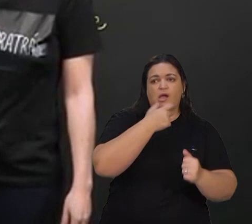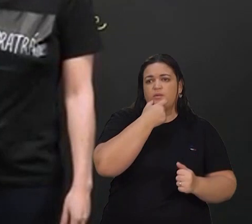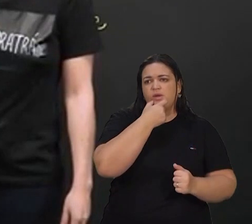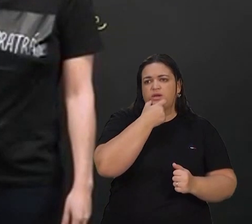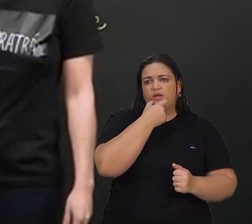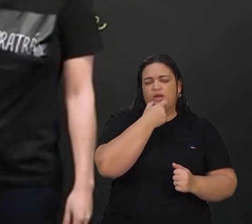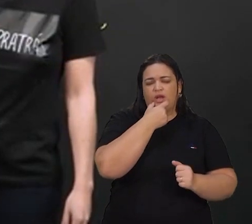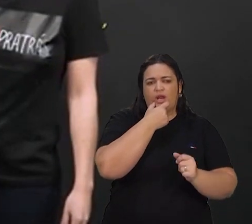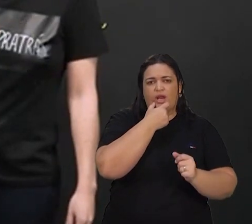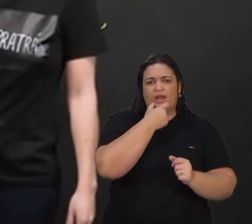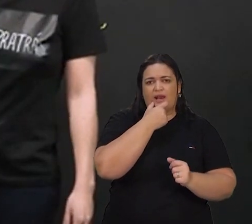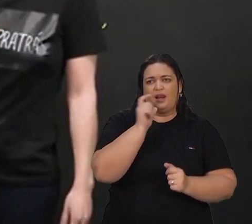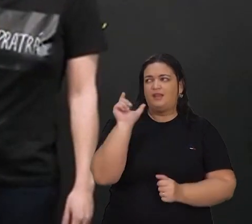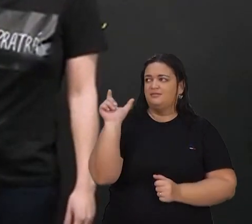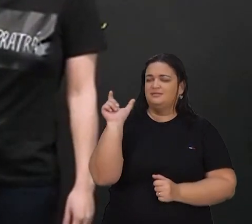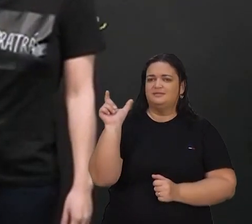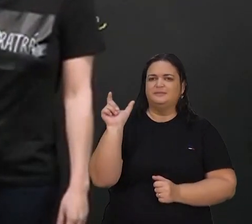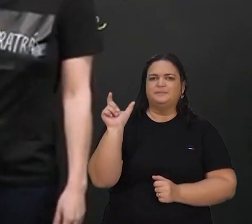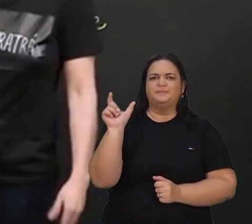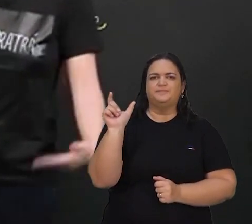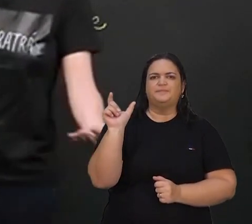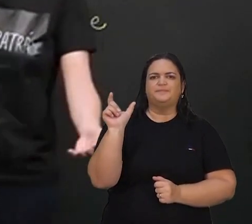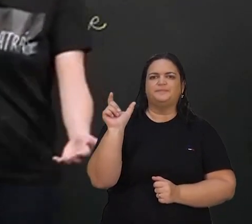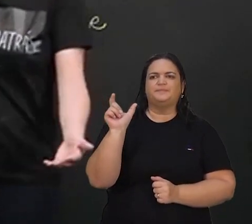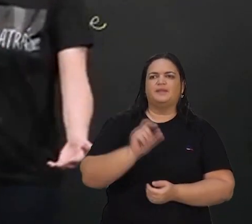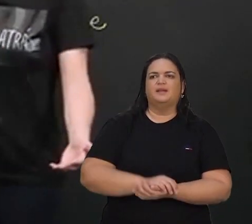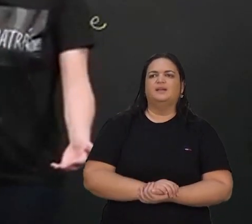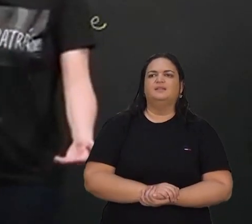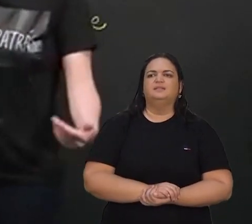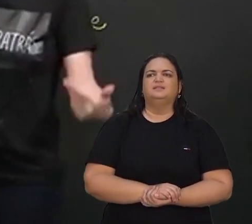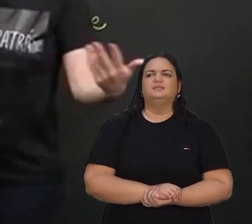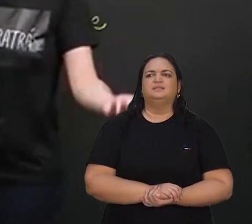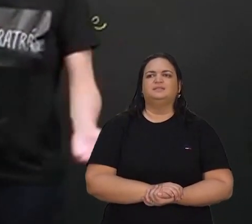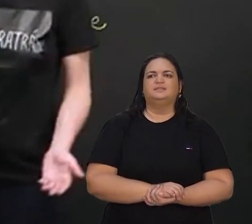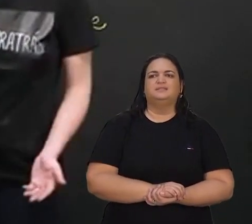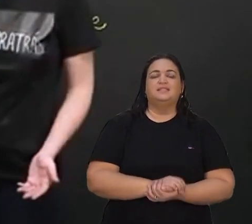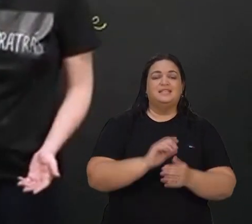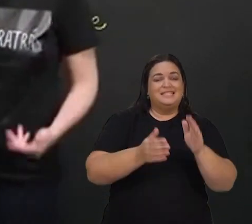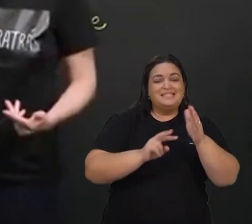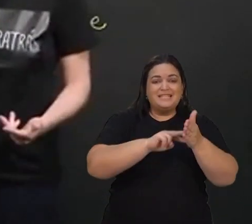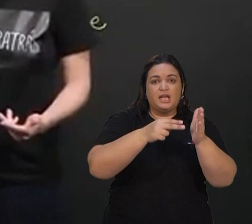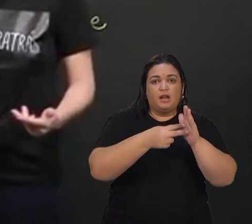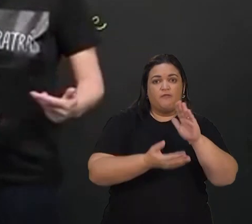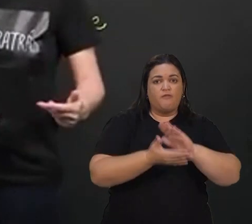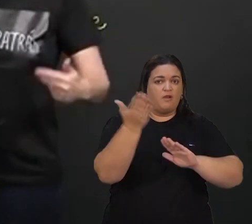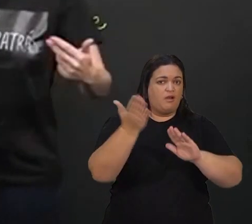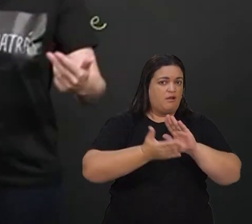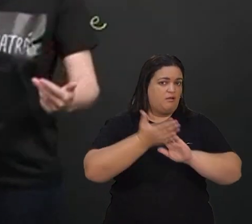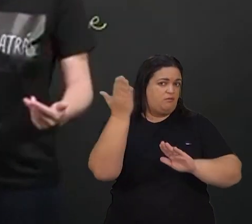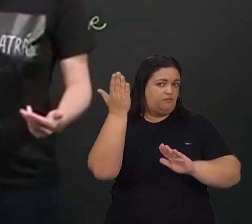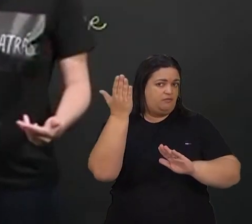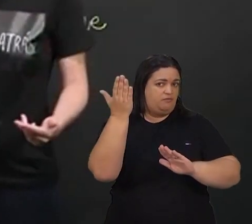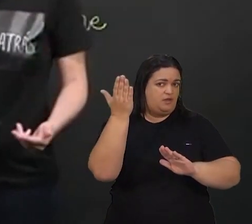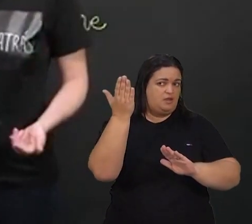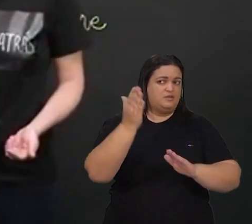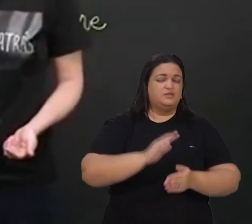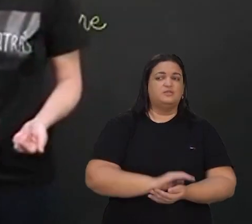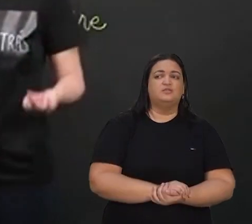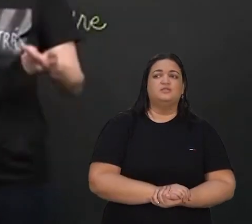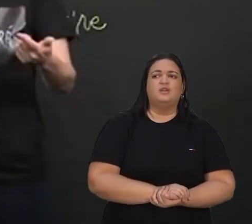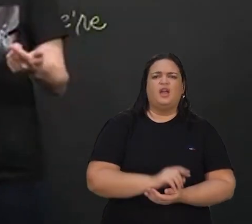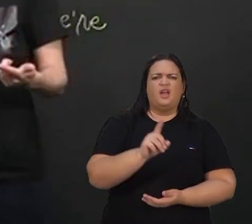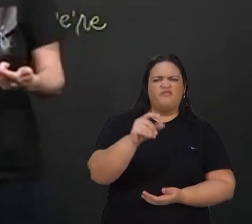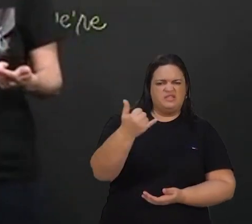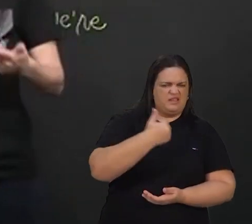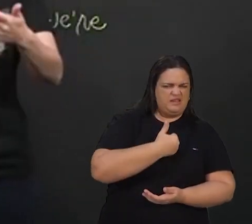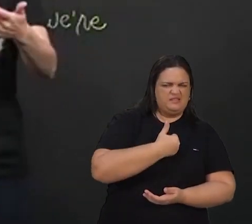sublinhei, ele aqui está escrito na forma do gerúndio, que é travel é viajar, traveling é viajando, e aí você vai me